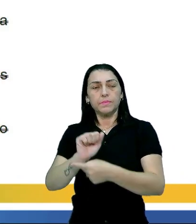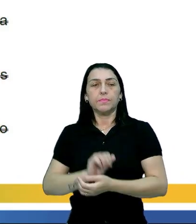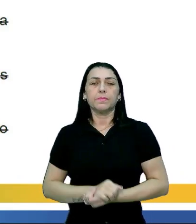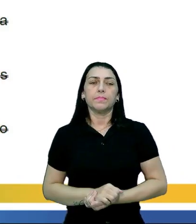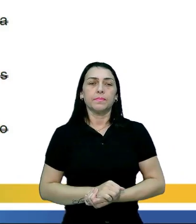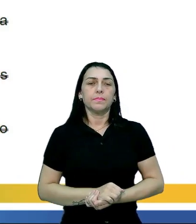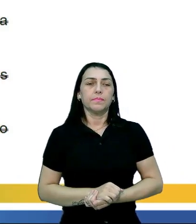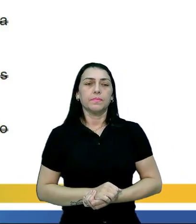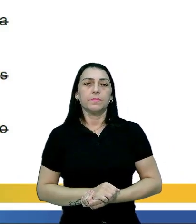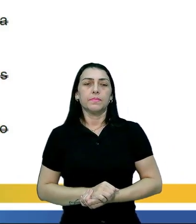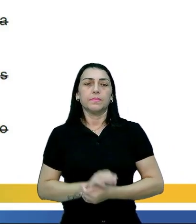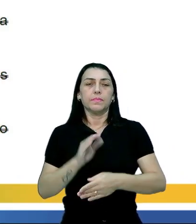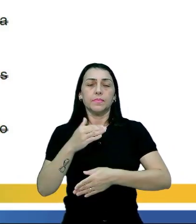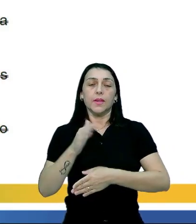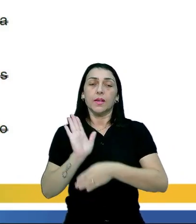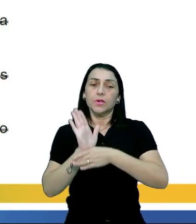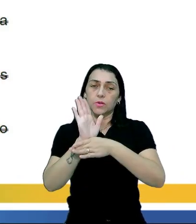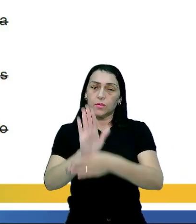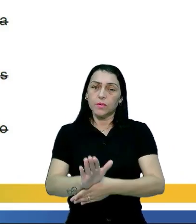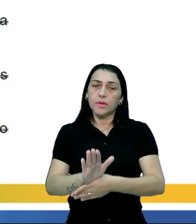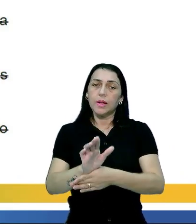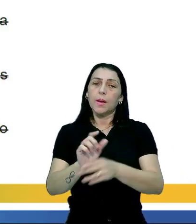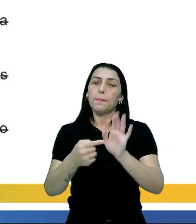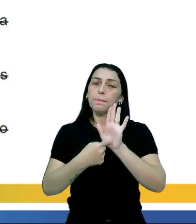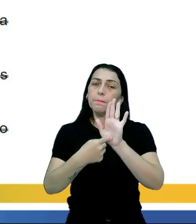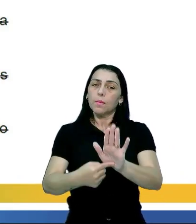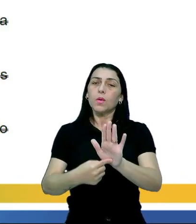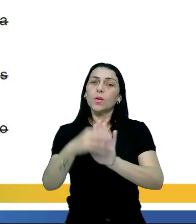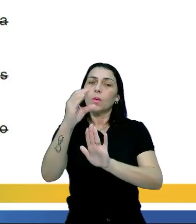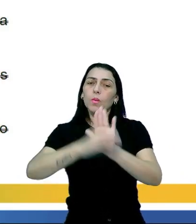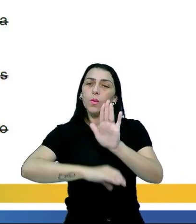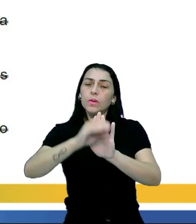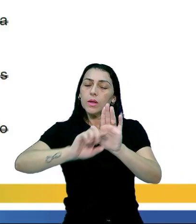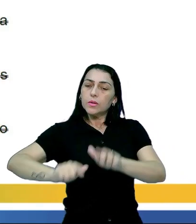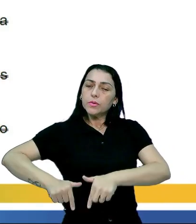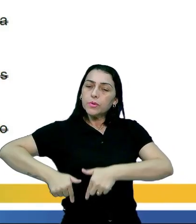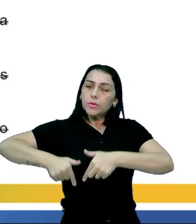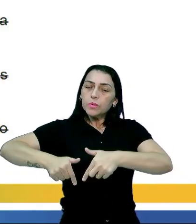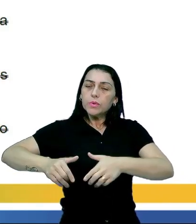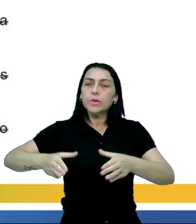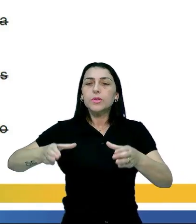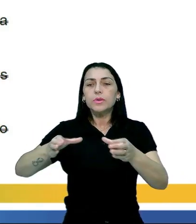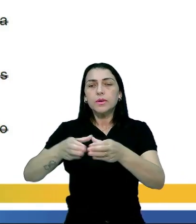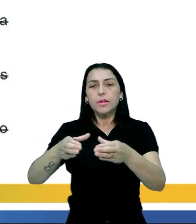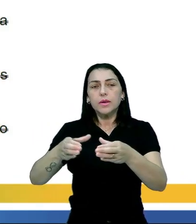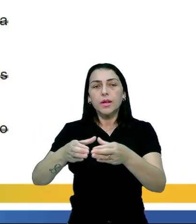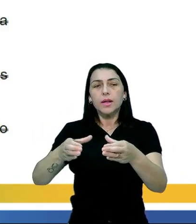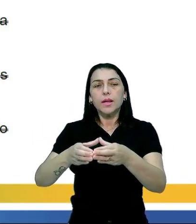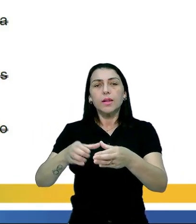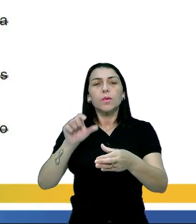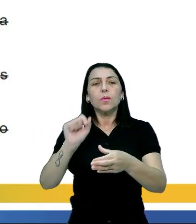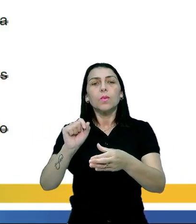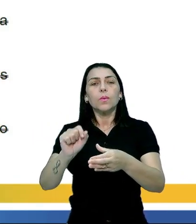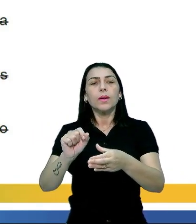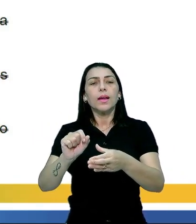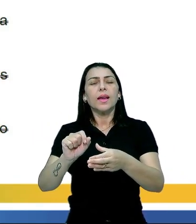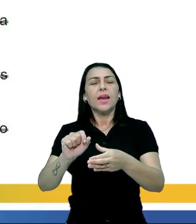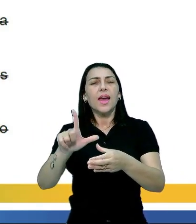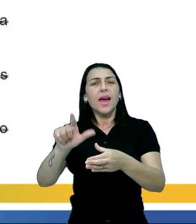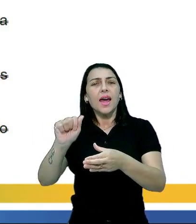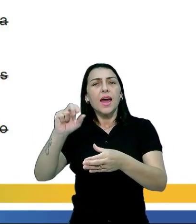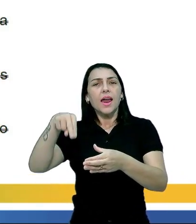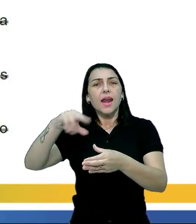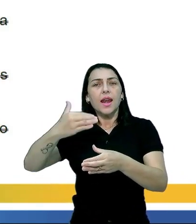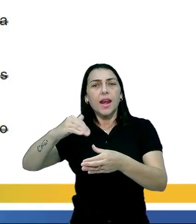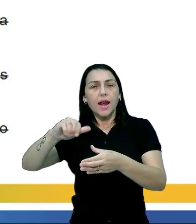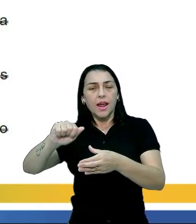letra A. Entre as contribuições, destaca-se o conceito de luta de classes, na